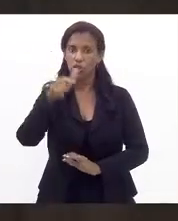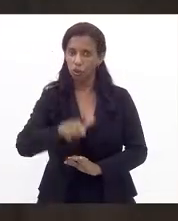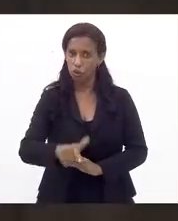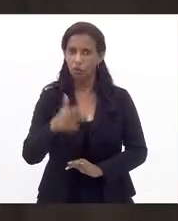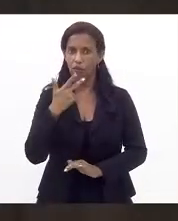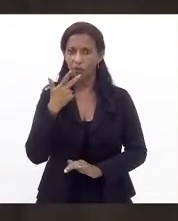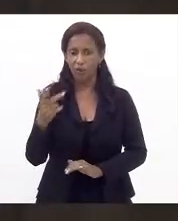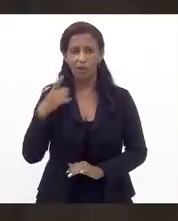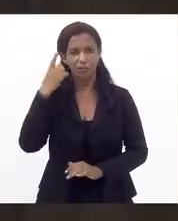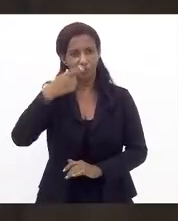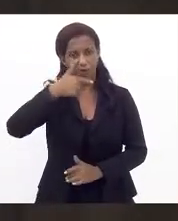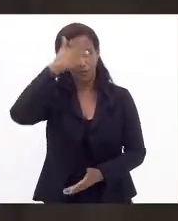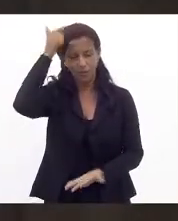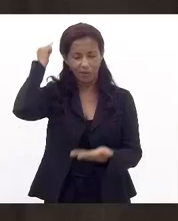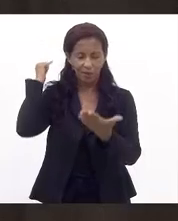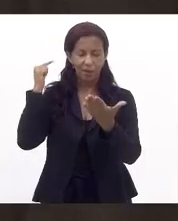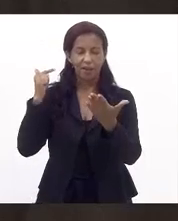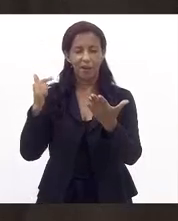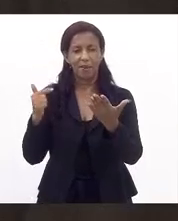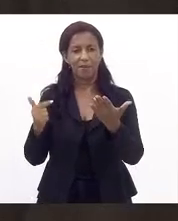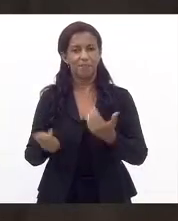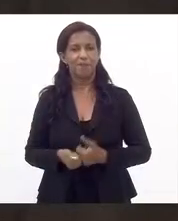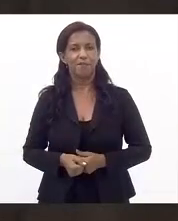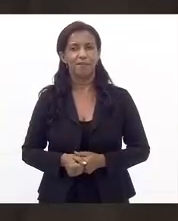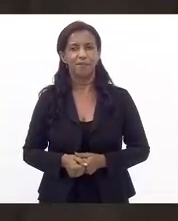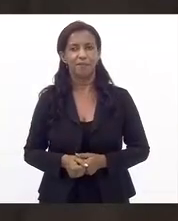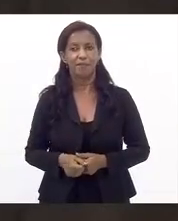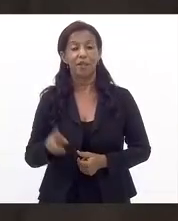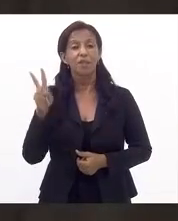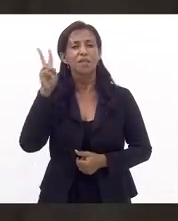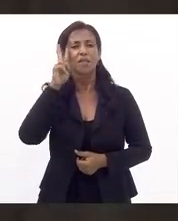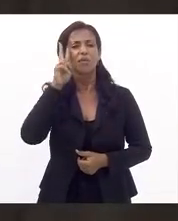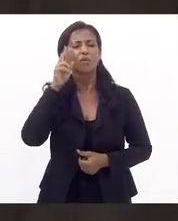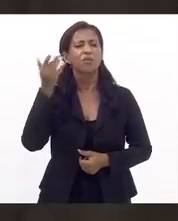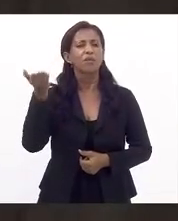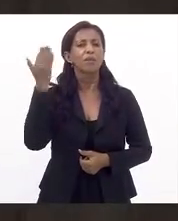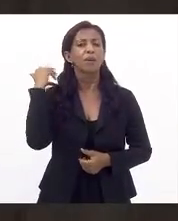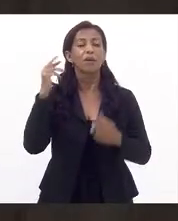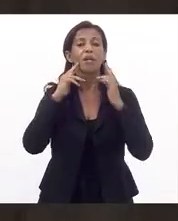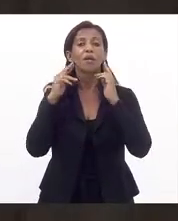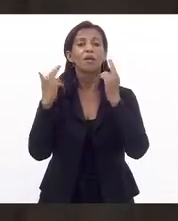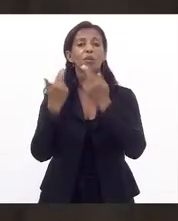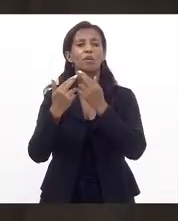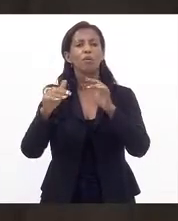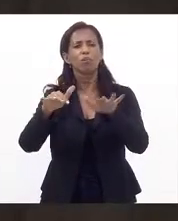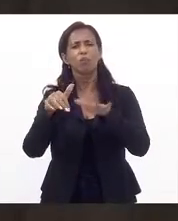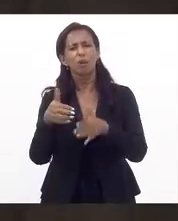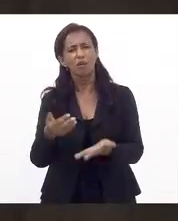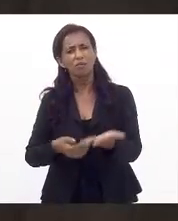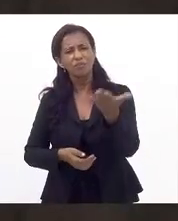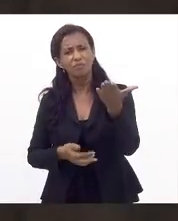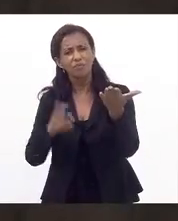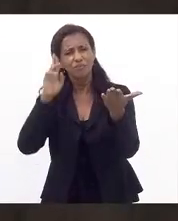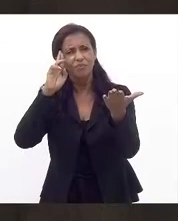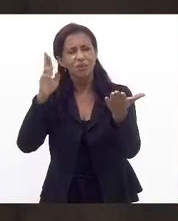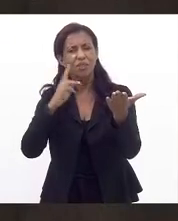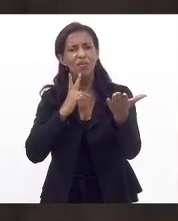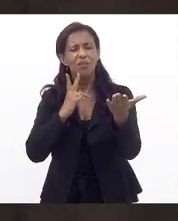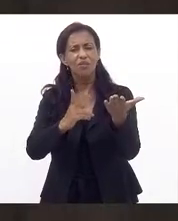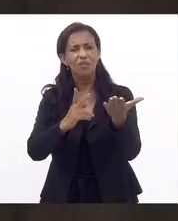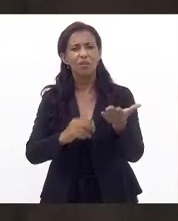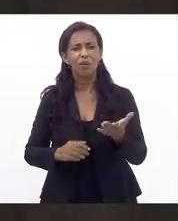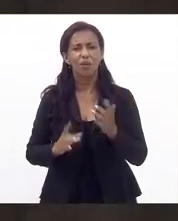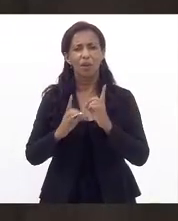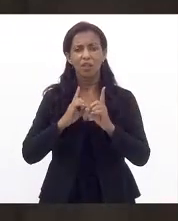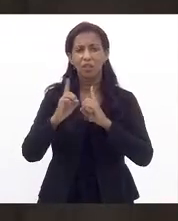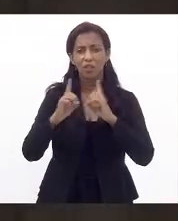vez você tá o Nobre Deputado Luiz Paulo que é bem técnico com relação a isso na segunda-feira passada na audiência pública vossa excelência falou que